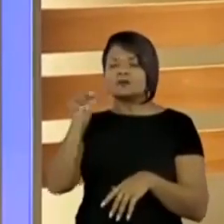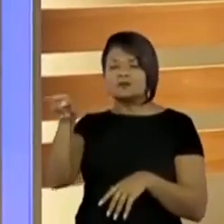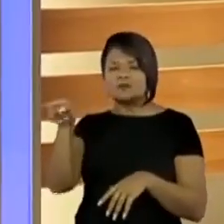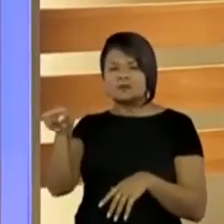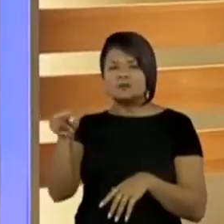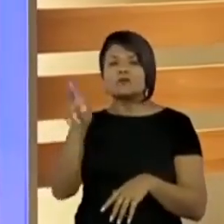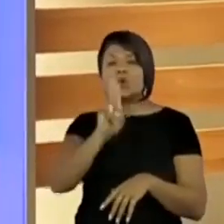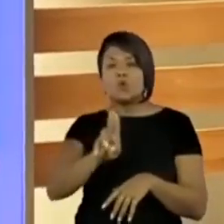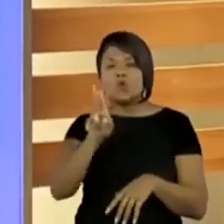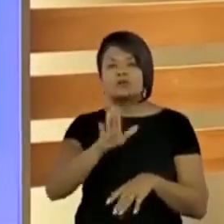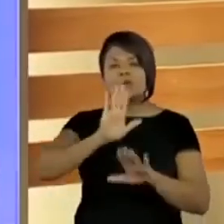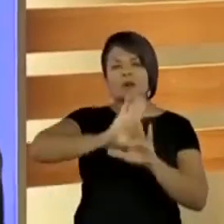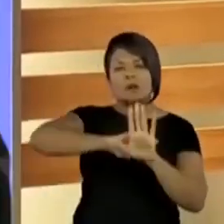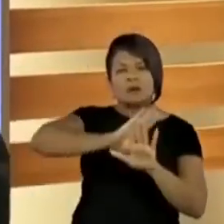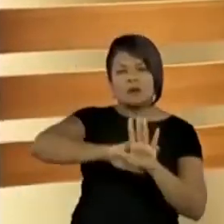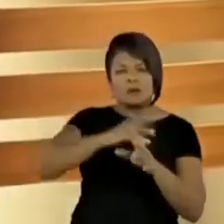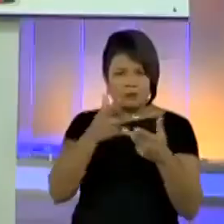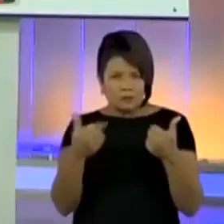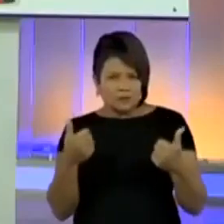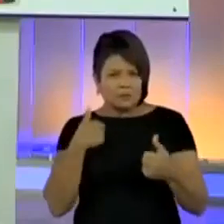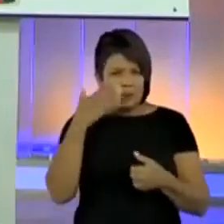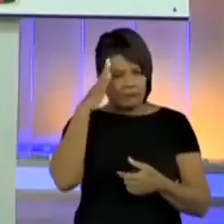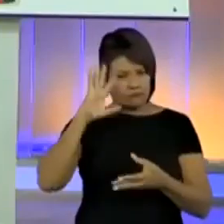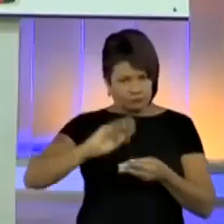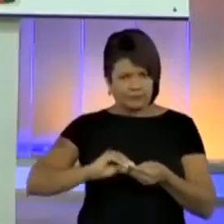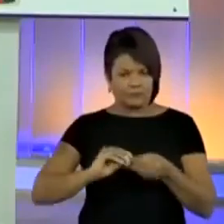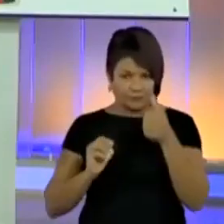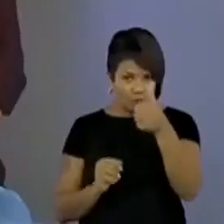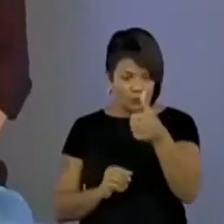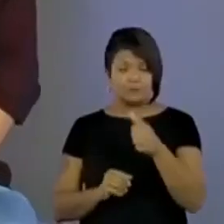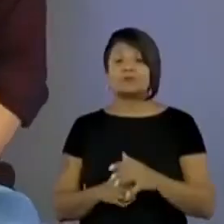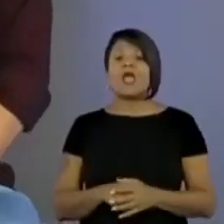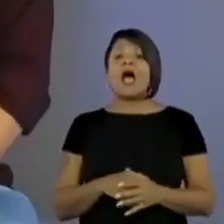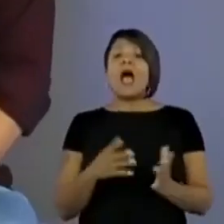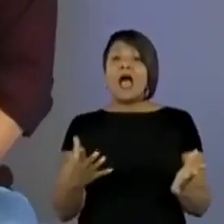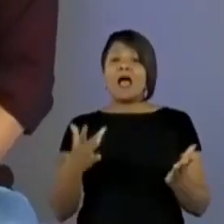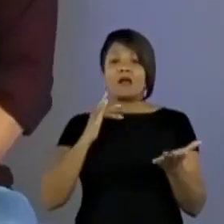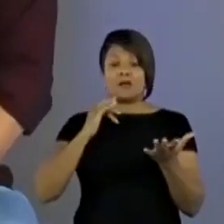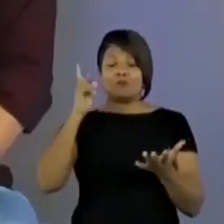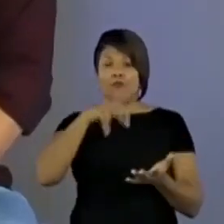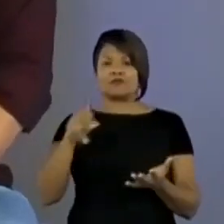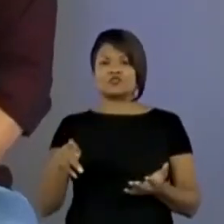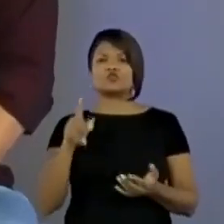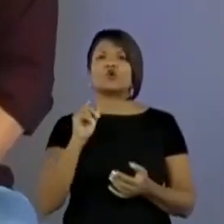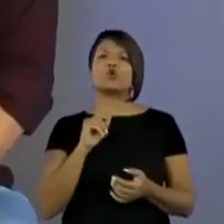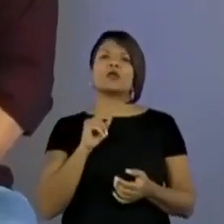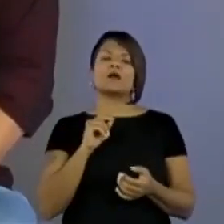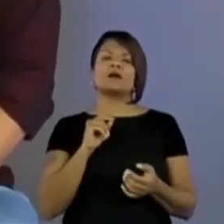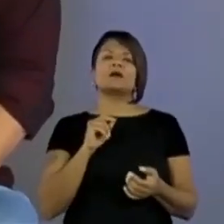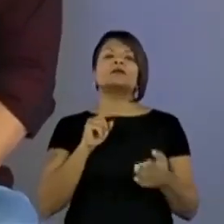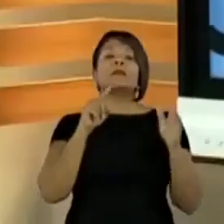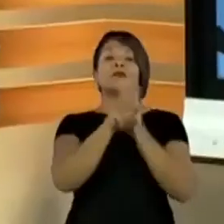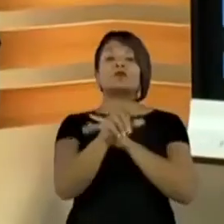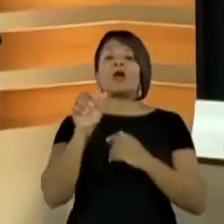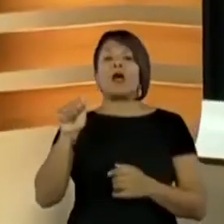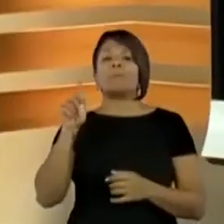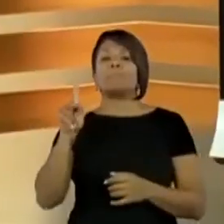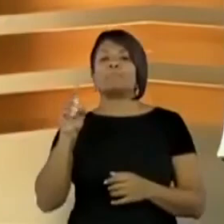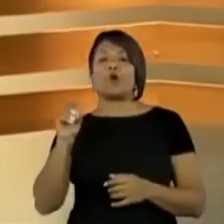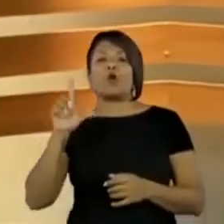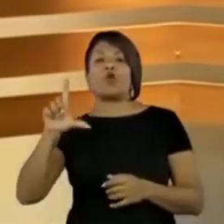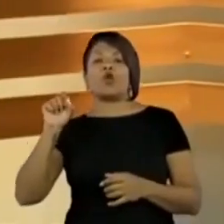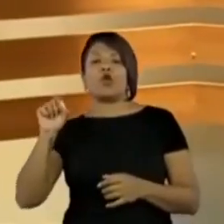para se fazer entender. Então vamos lá? Professora, muitos estão perguntando o que é apólogo. Apólogo Isso. é